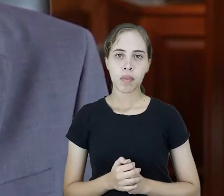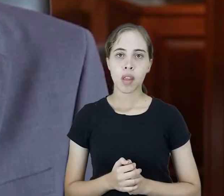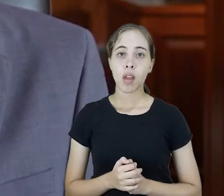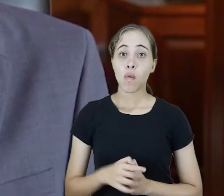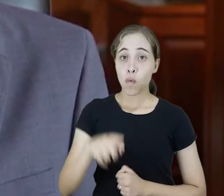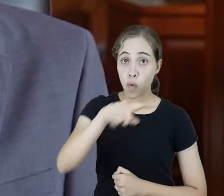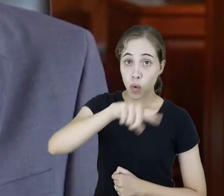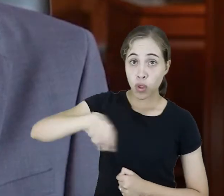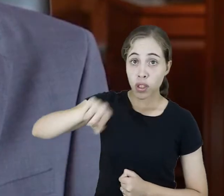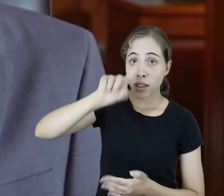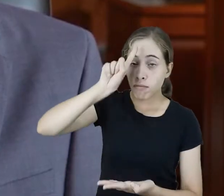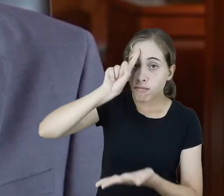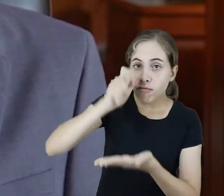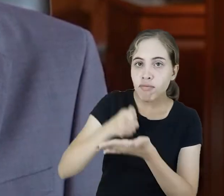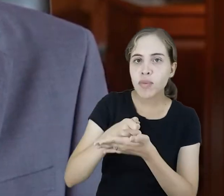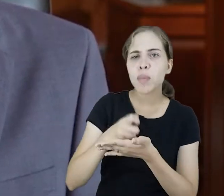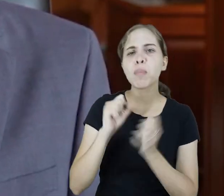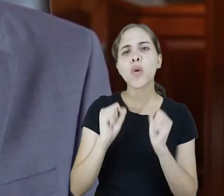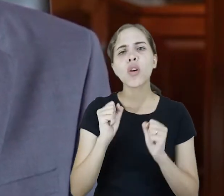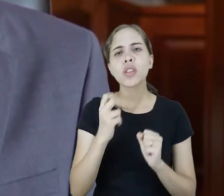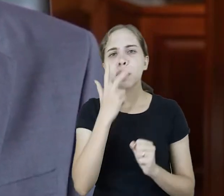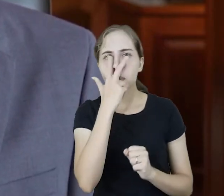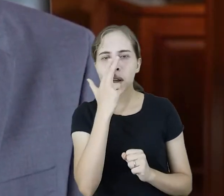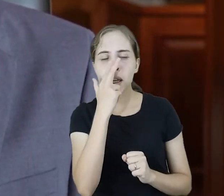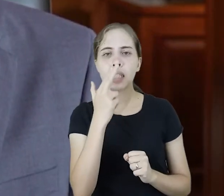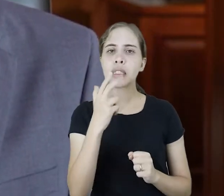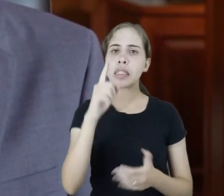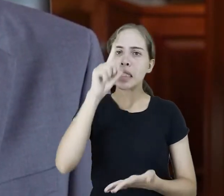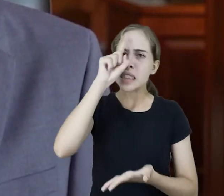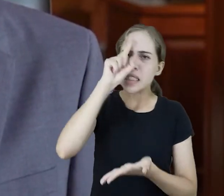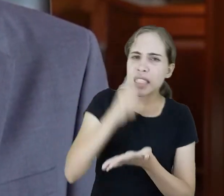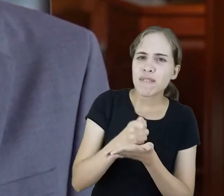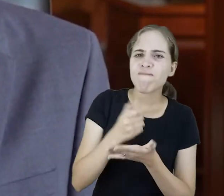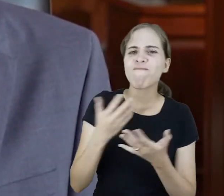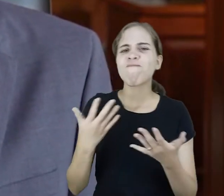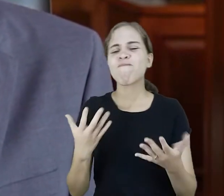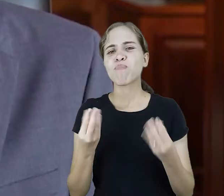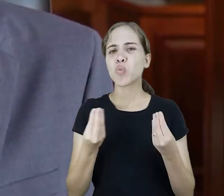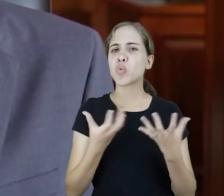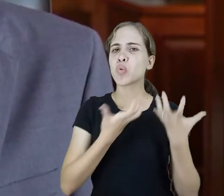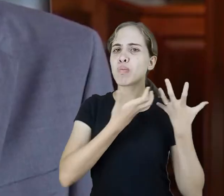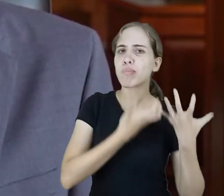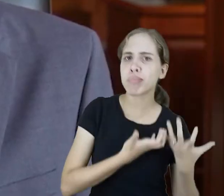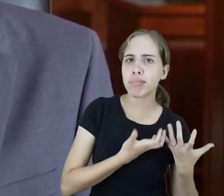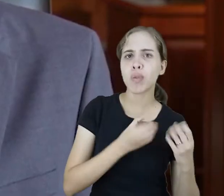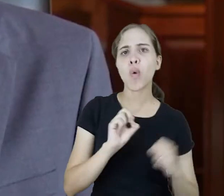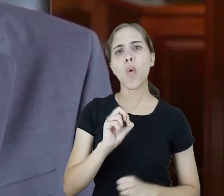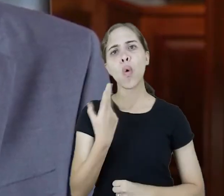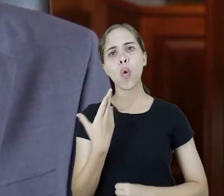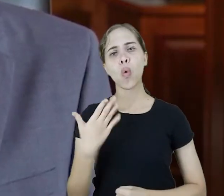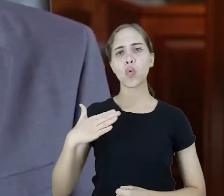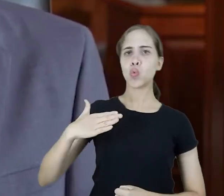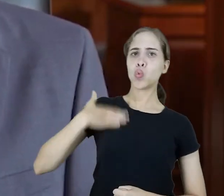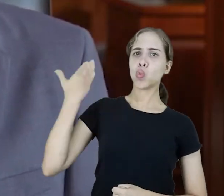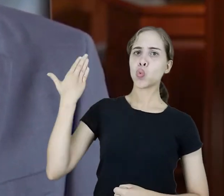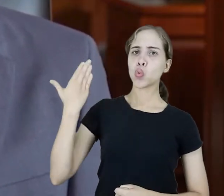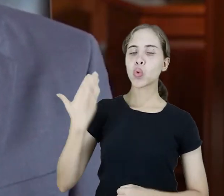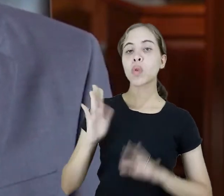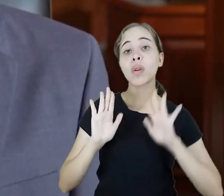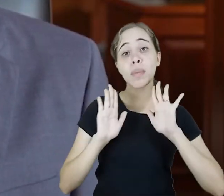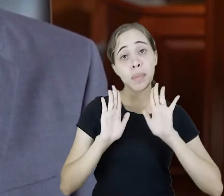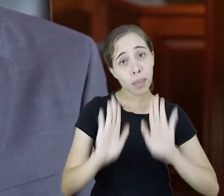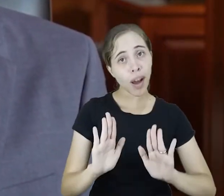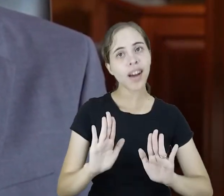Tomar essas decisões pode parecer demais para você, ou até mesmo assustador. Mas também